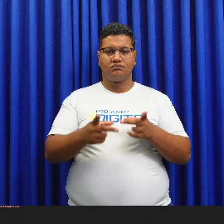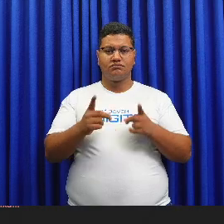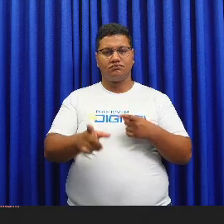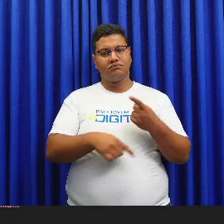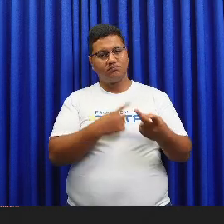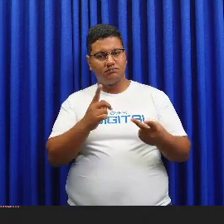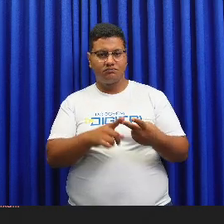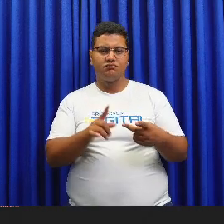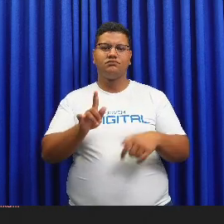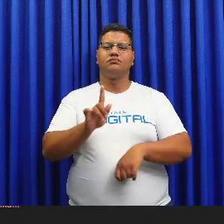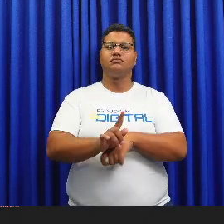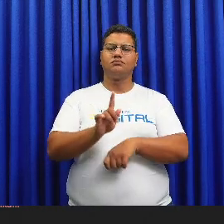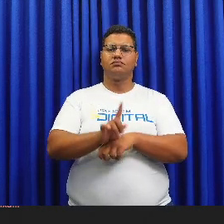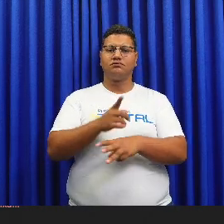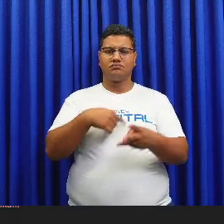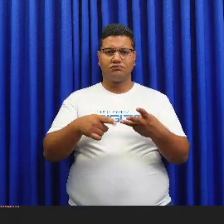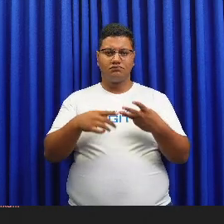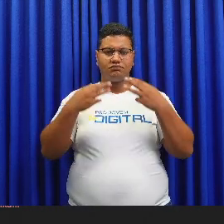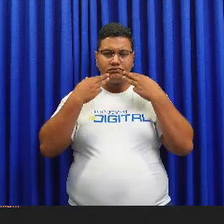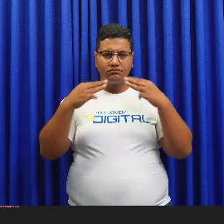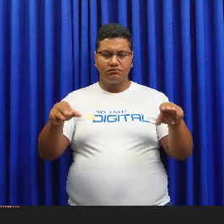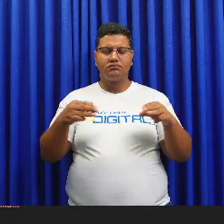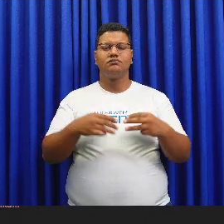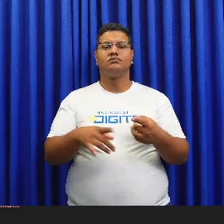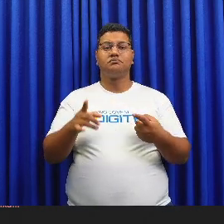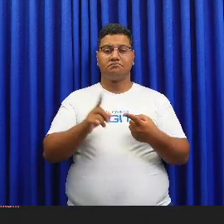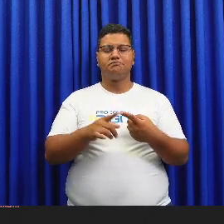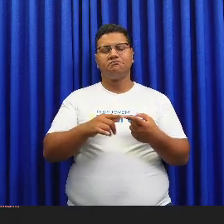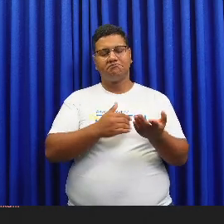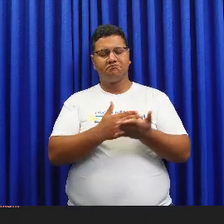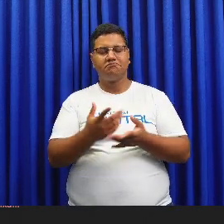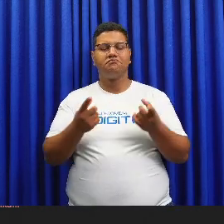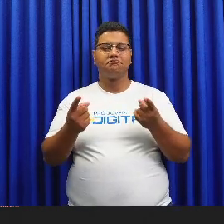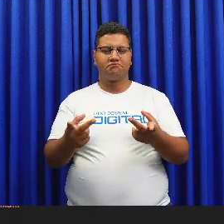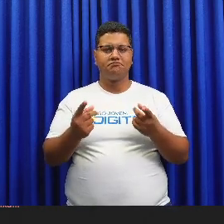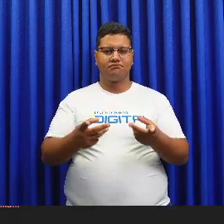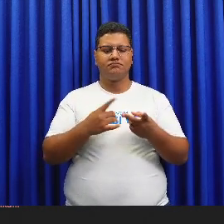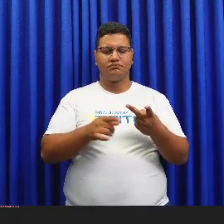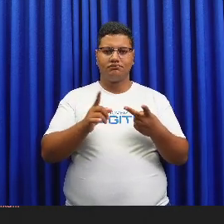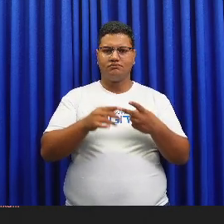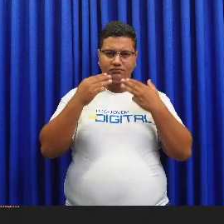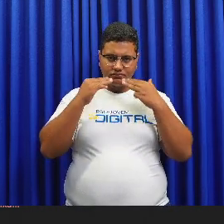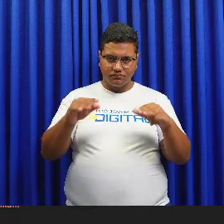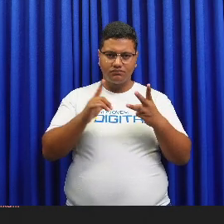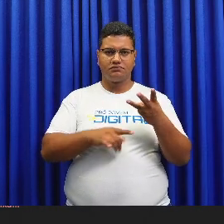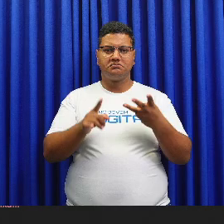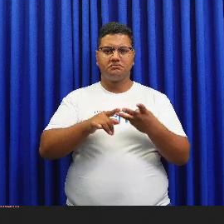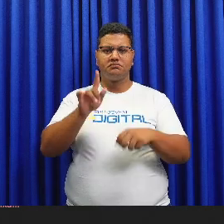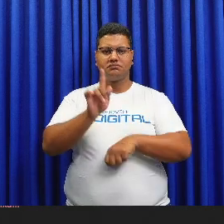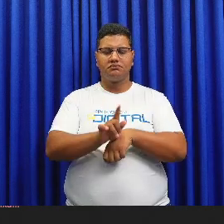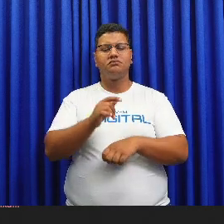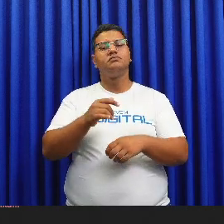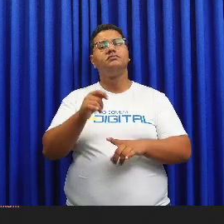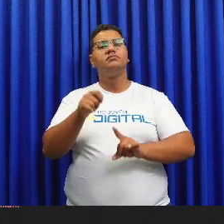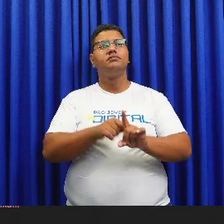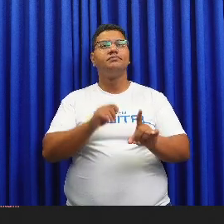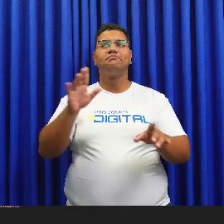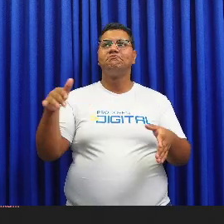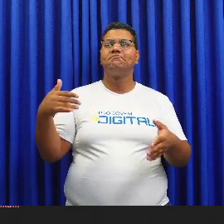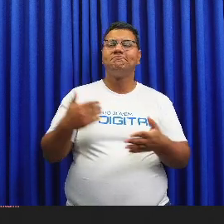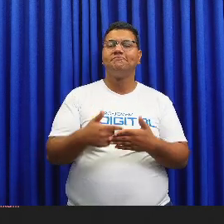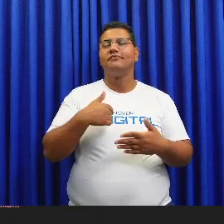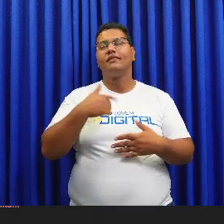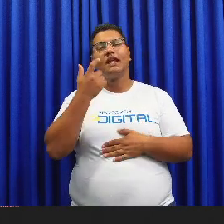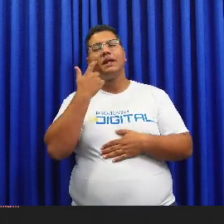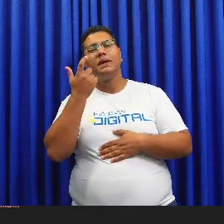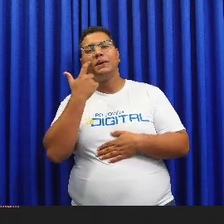gerente, marketing, fiz de tudo lá, vendedor, ok? Qual foi o mês? Eu comecei lá, aí vamos